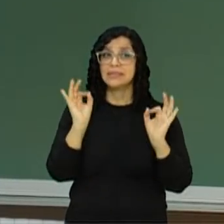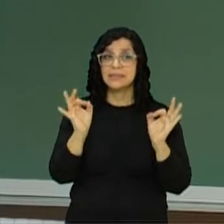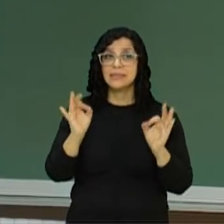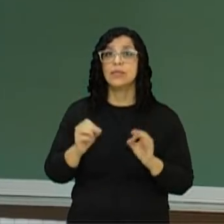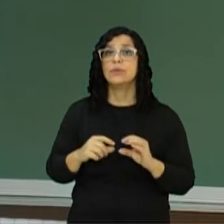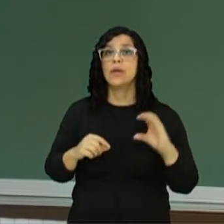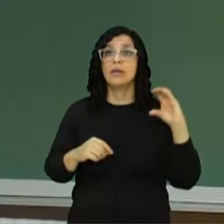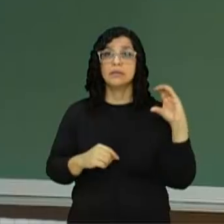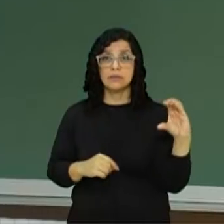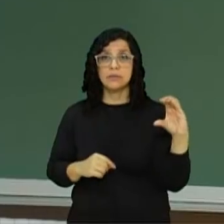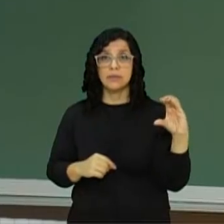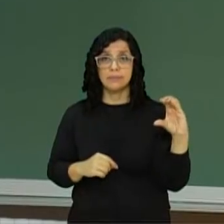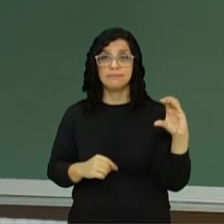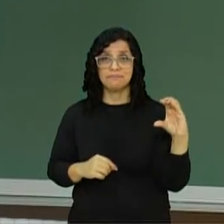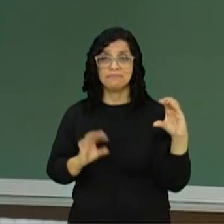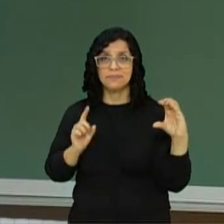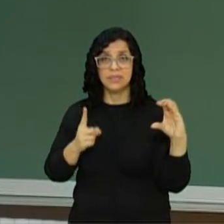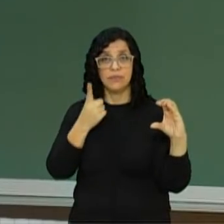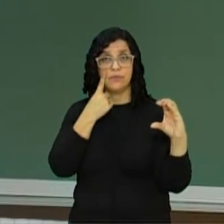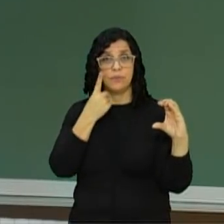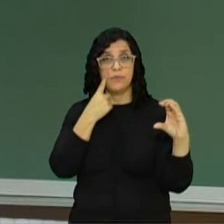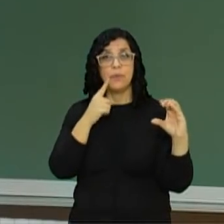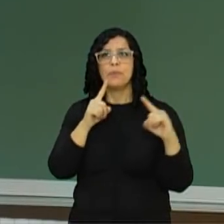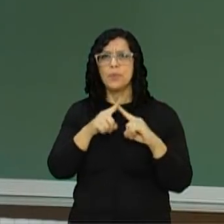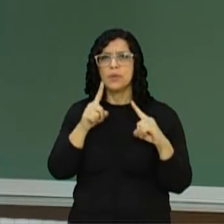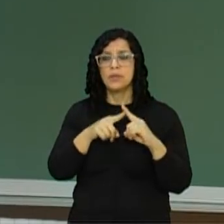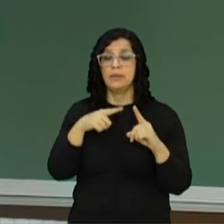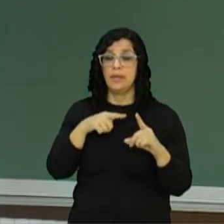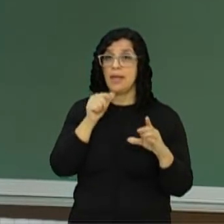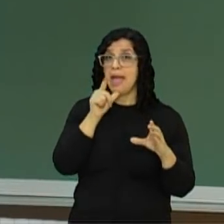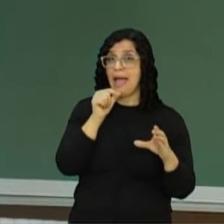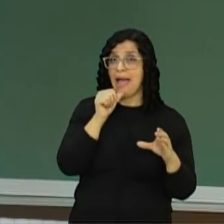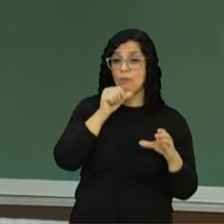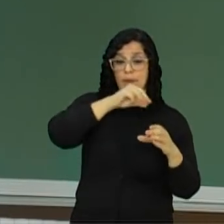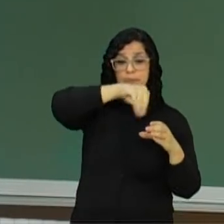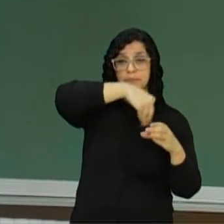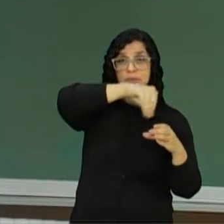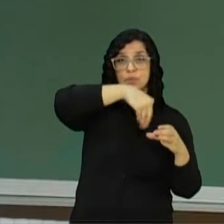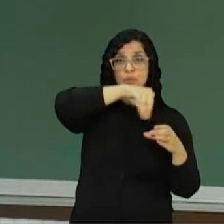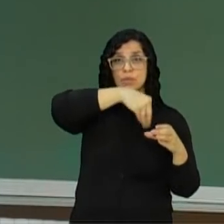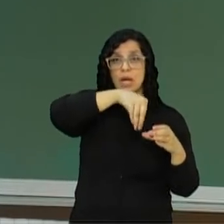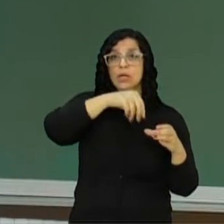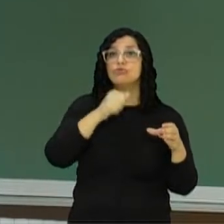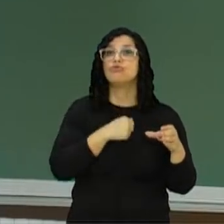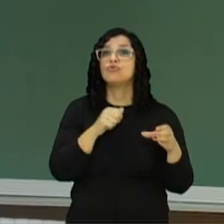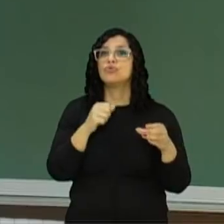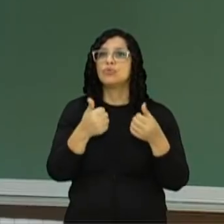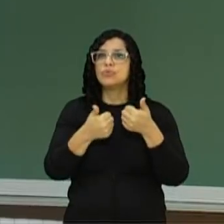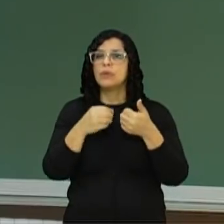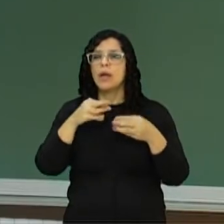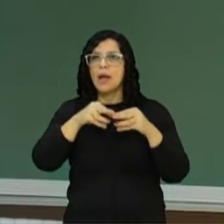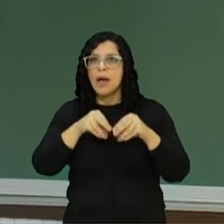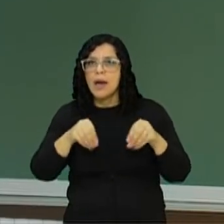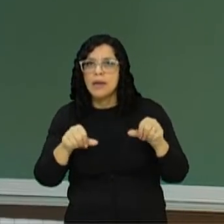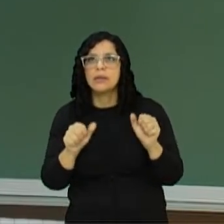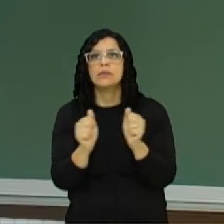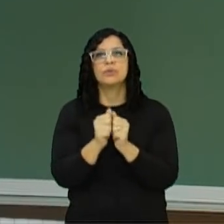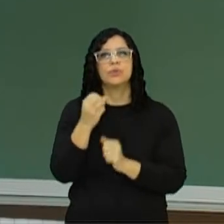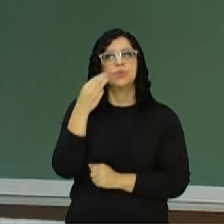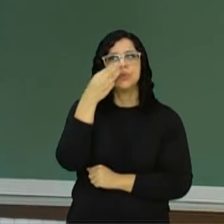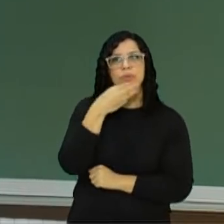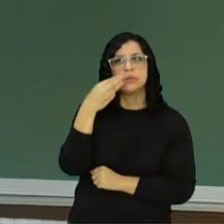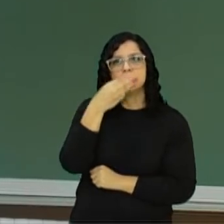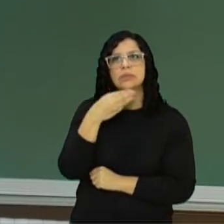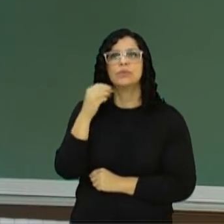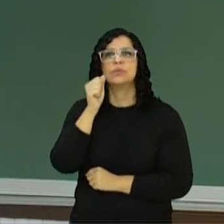correta do nosso quiz é letra C. Juntando todos esses materiais, eu vou ter